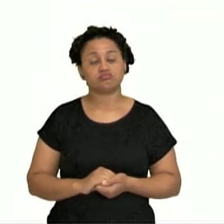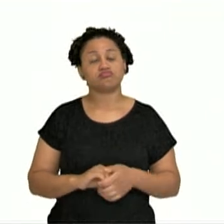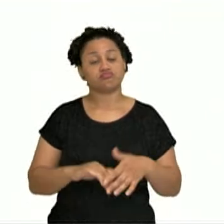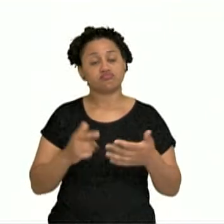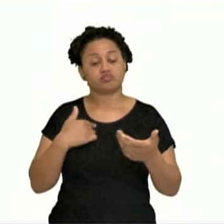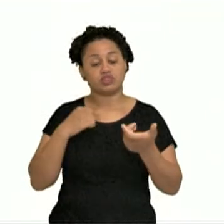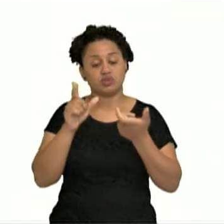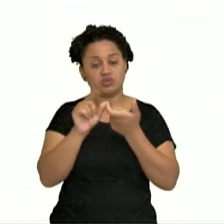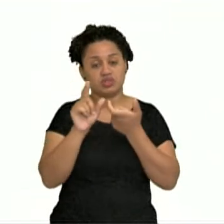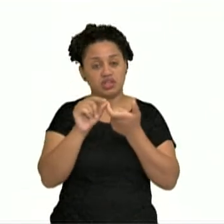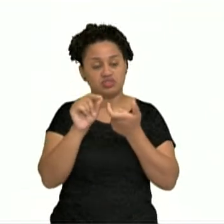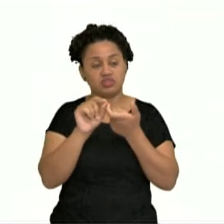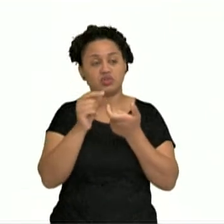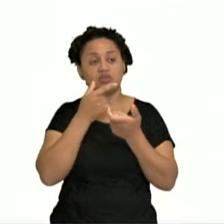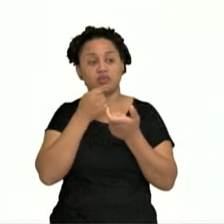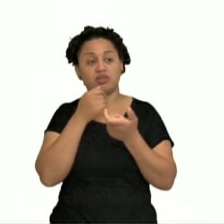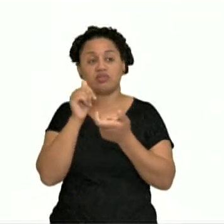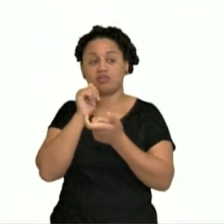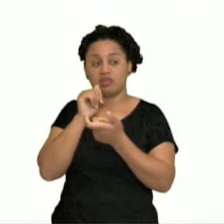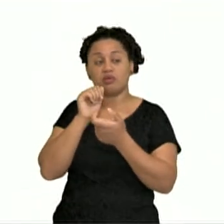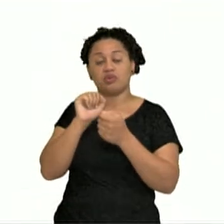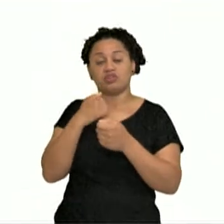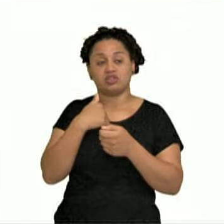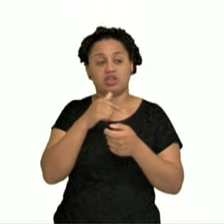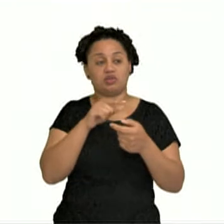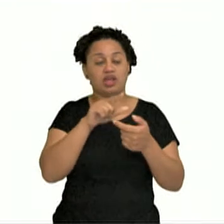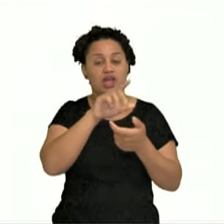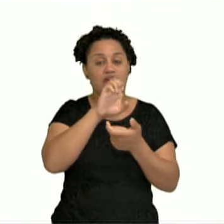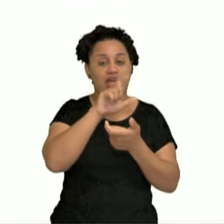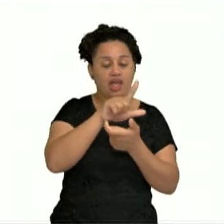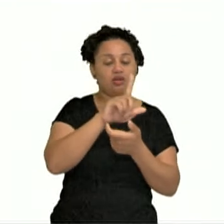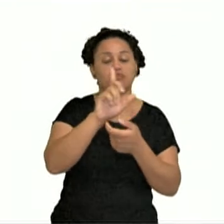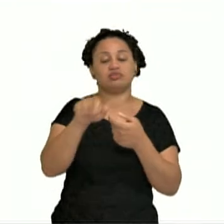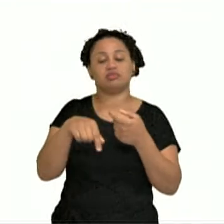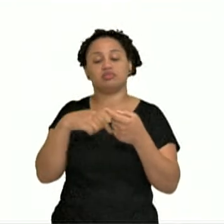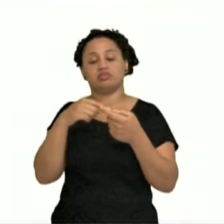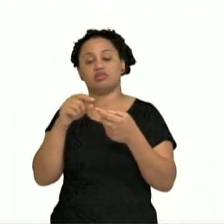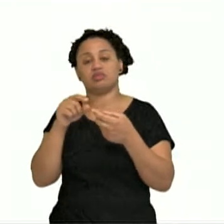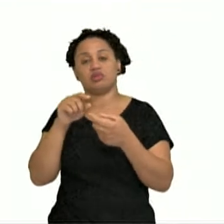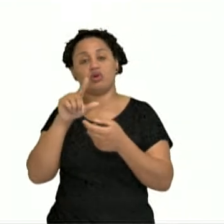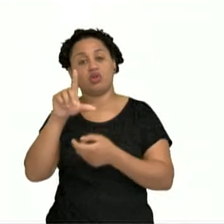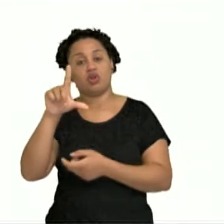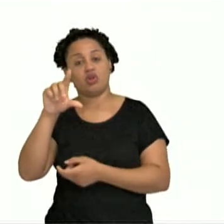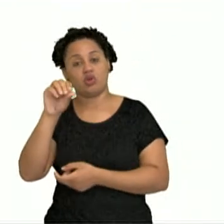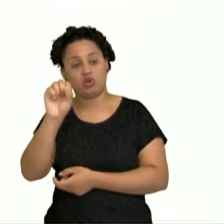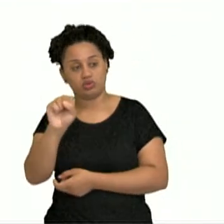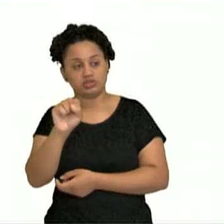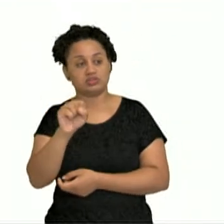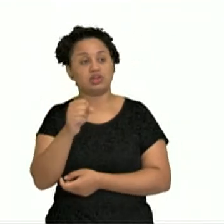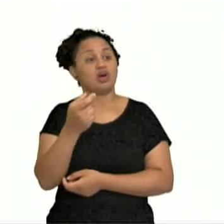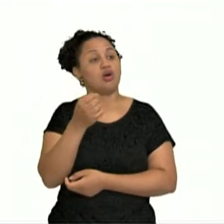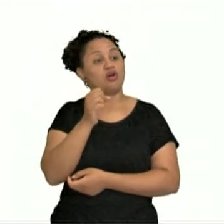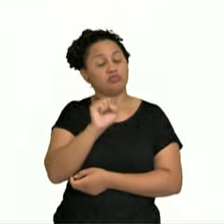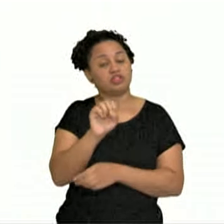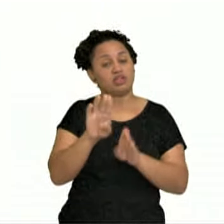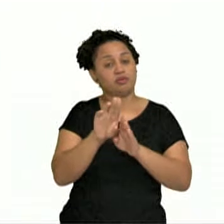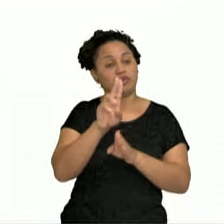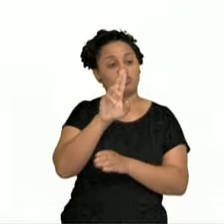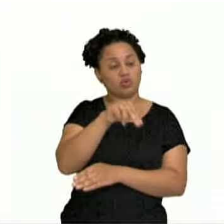Eu posso ter como definidos el e los e como indefinidos un, uno e